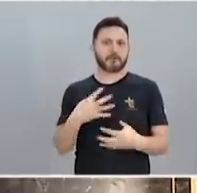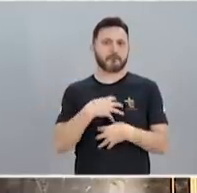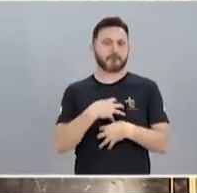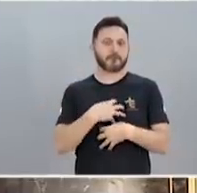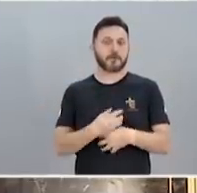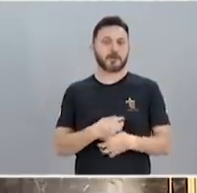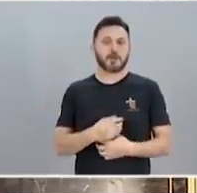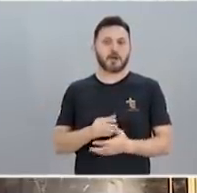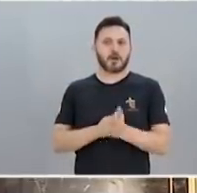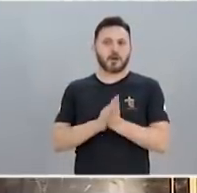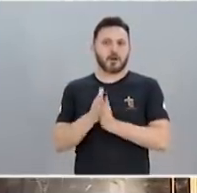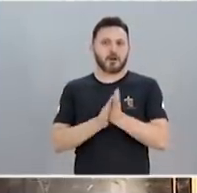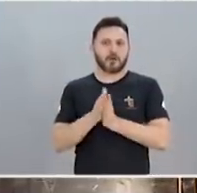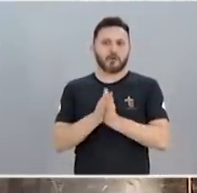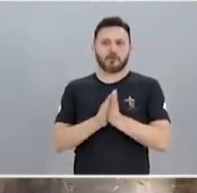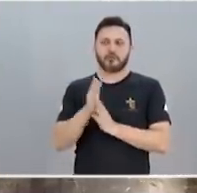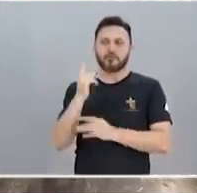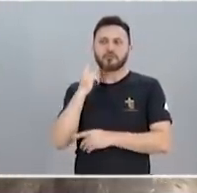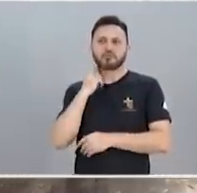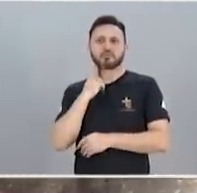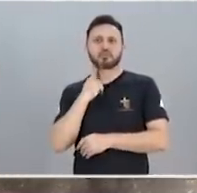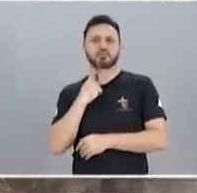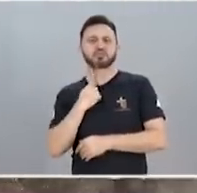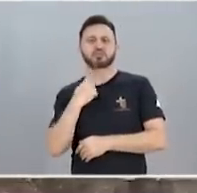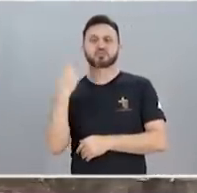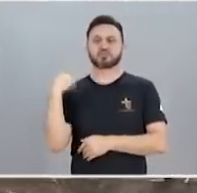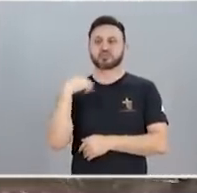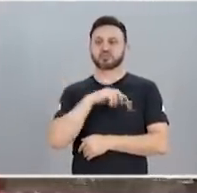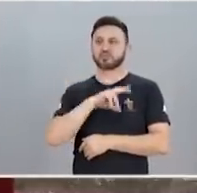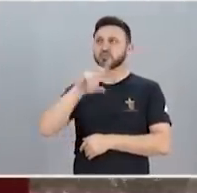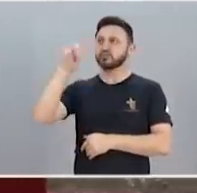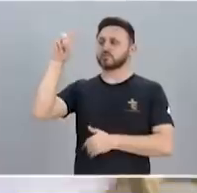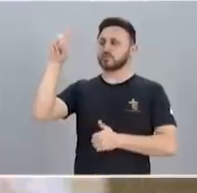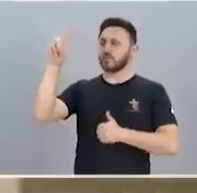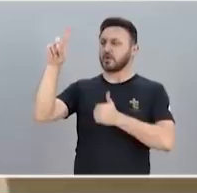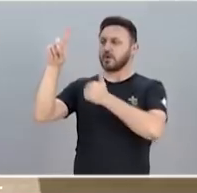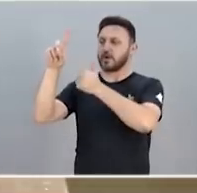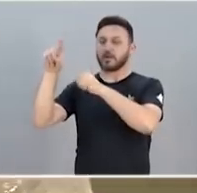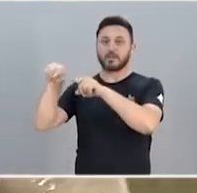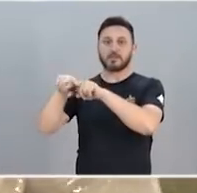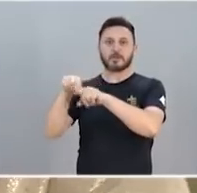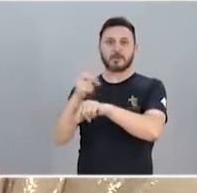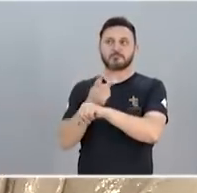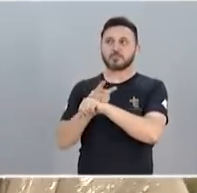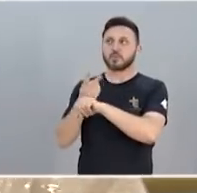Esse anseio, esse desejo, essa busca